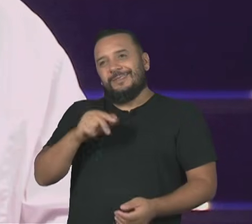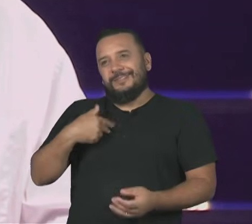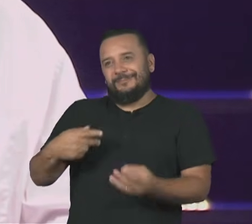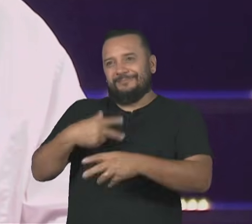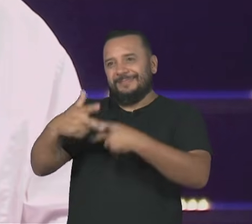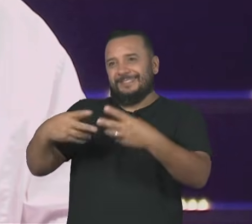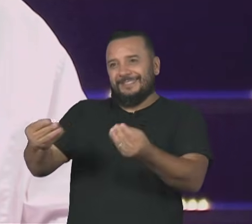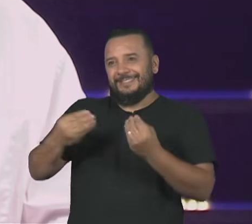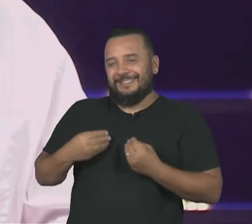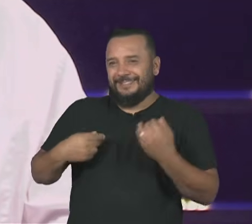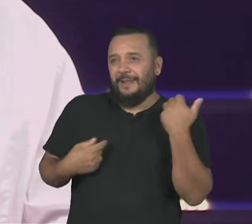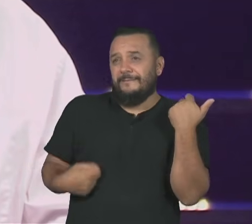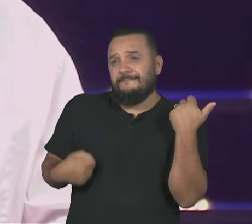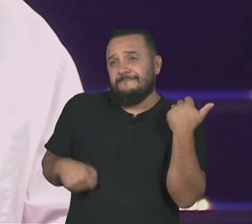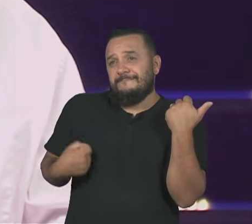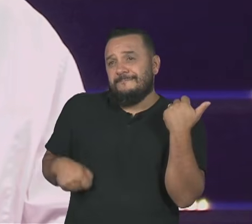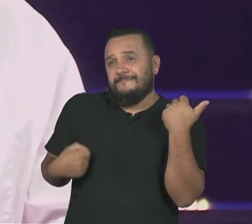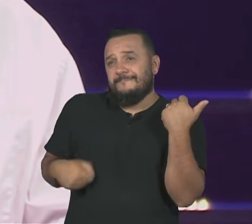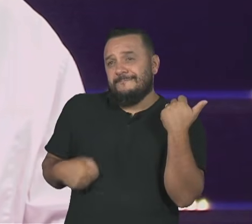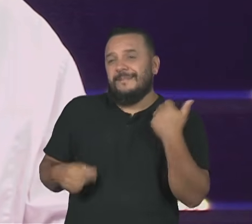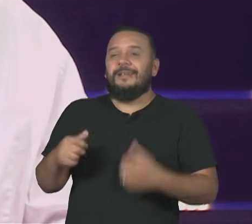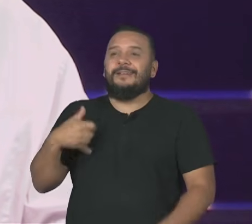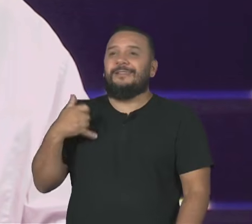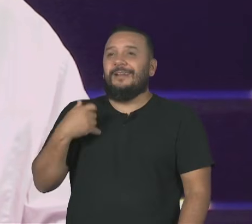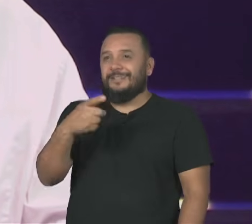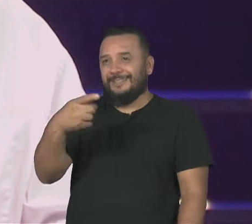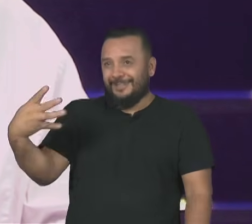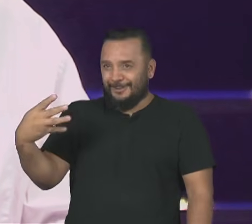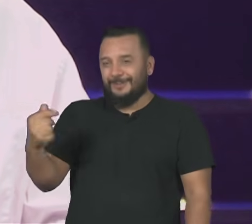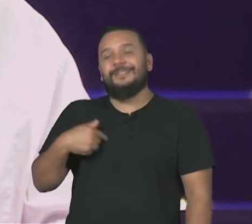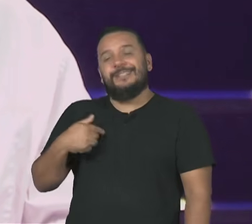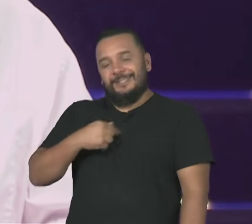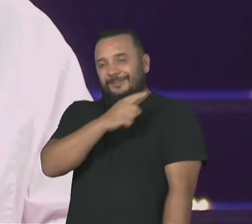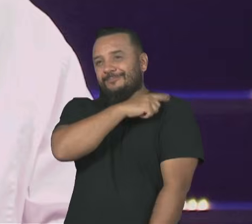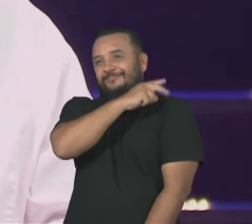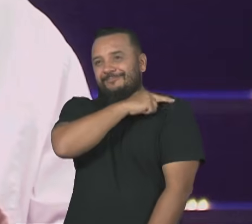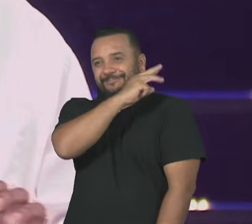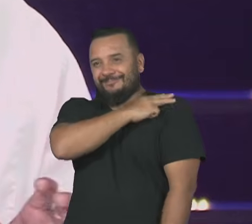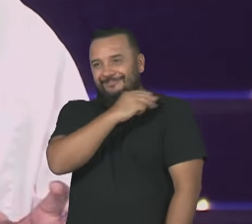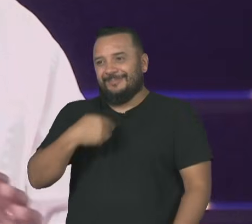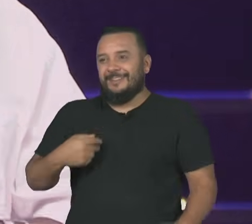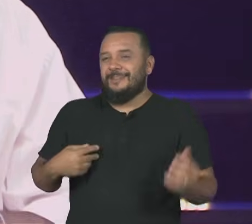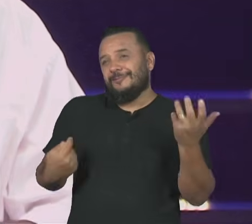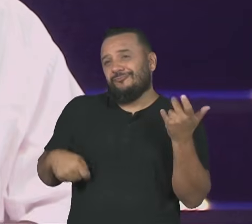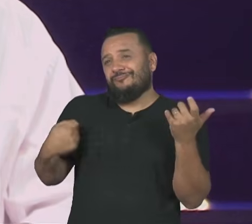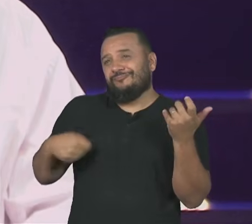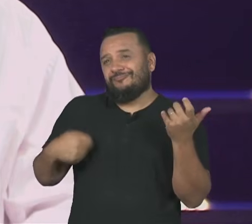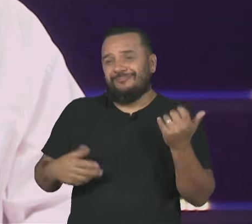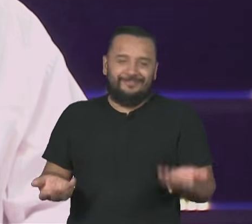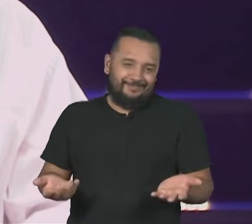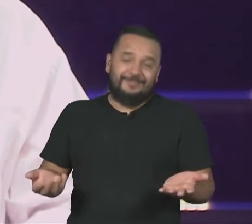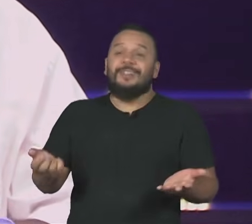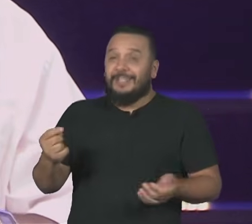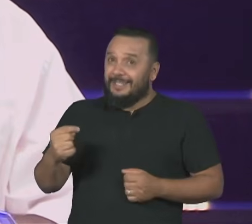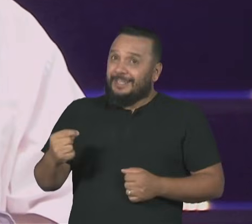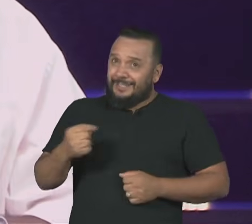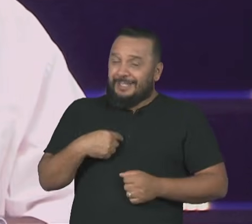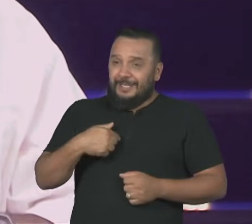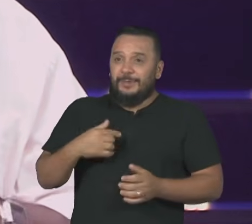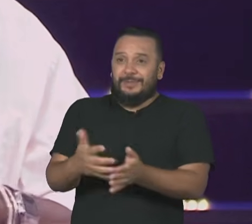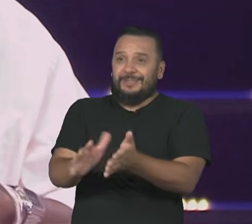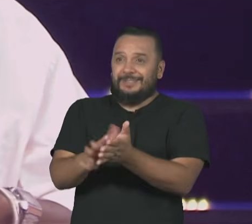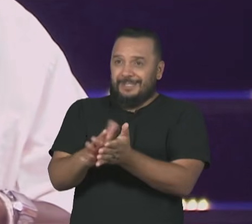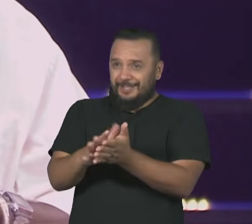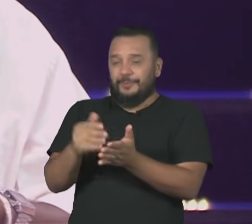acho que com 14 anos. Eu estava no ensino médio. E o samba foi o ponto, assim, a porta de